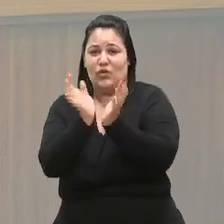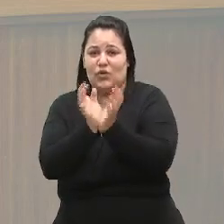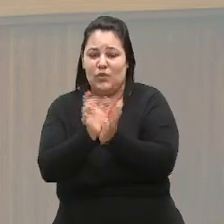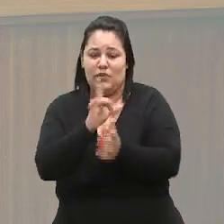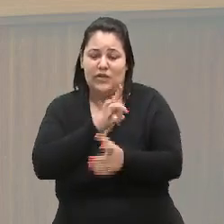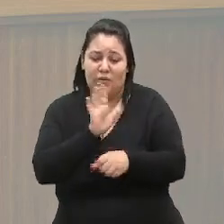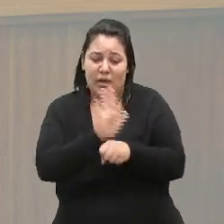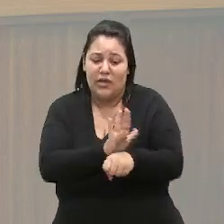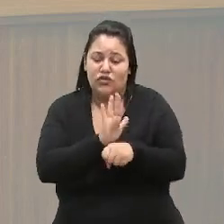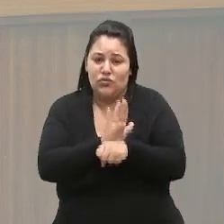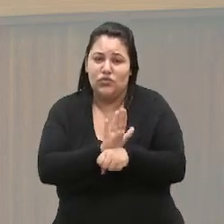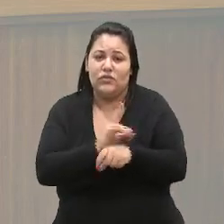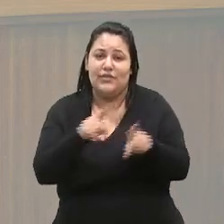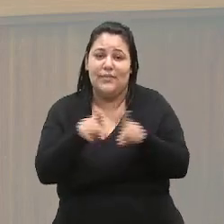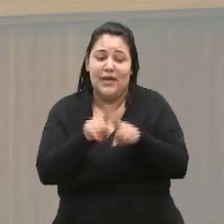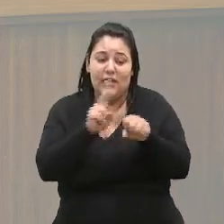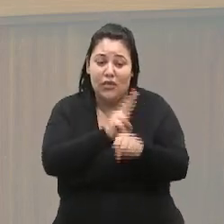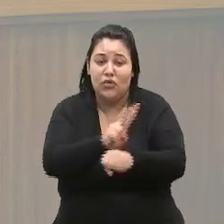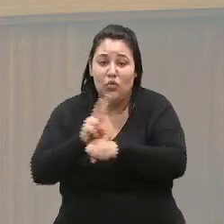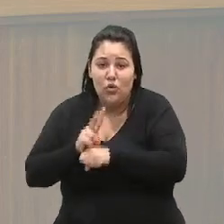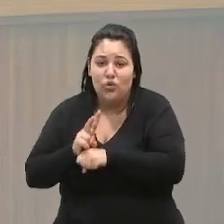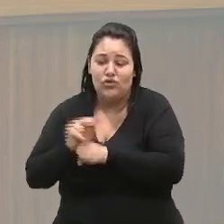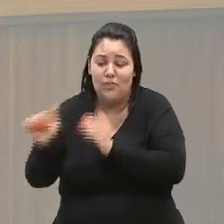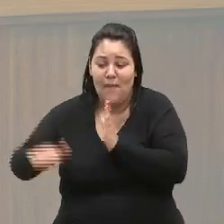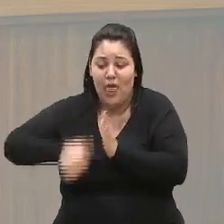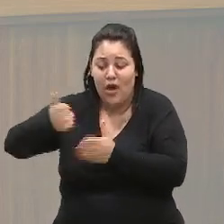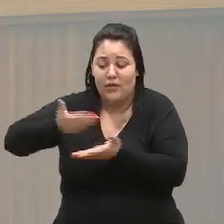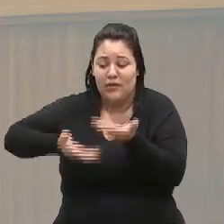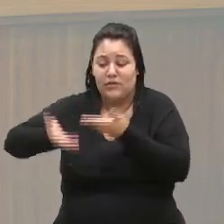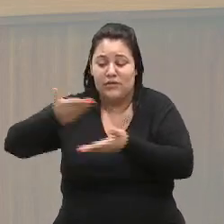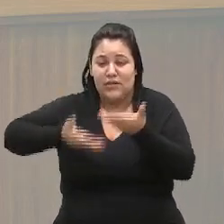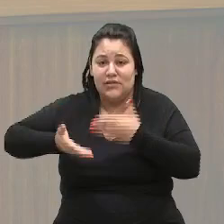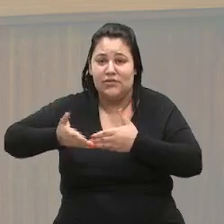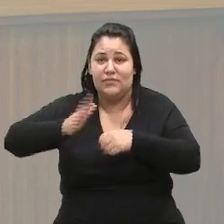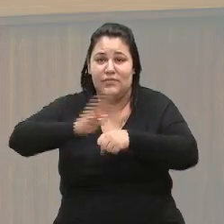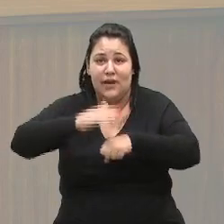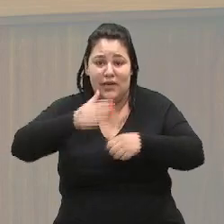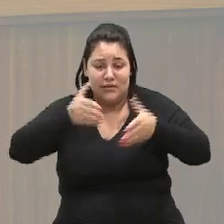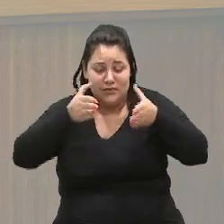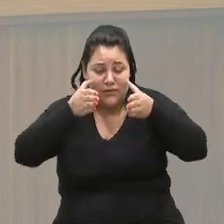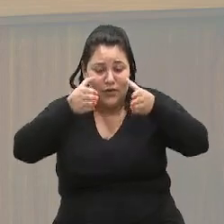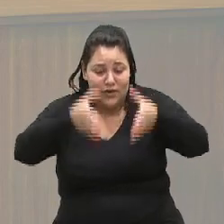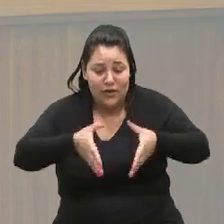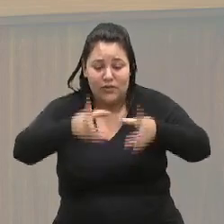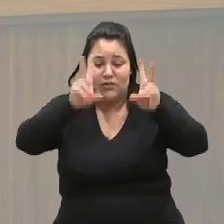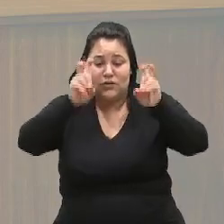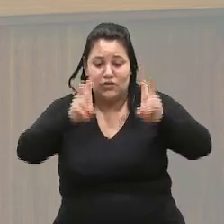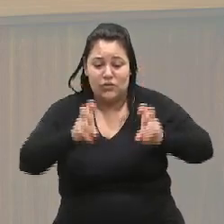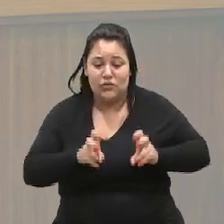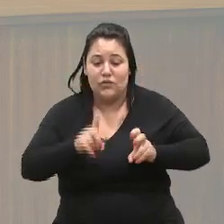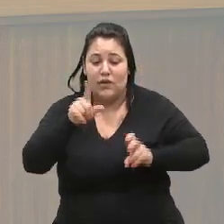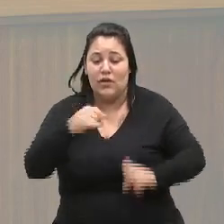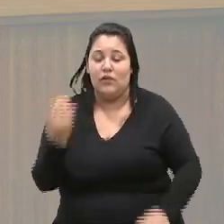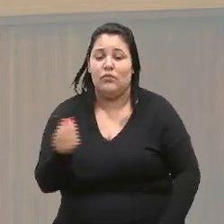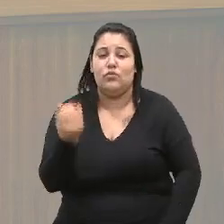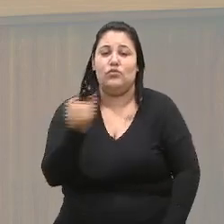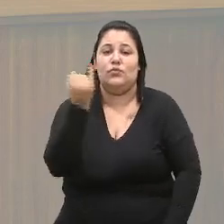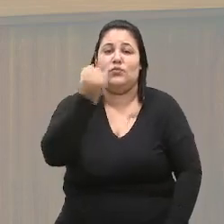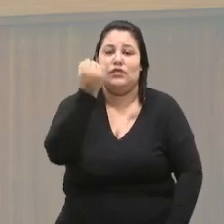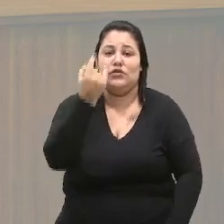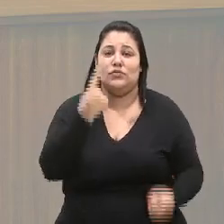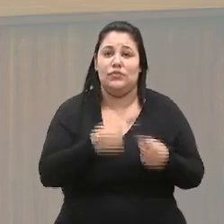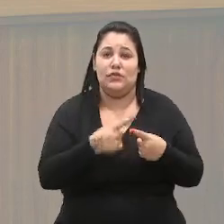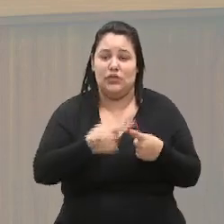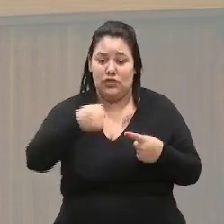auxílio, ter algo que ampare mais, que trate mais especificamente sobre esse assunto, é fundamental para que a gente